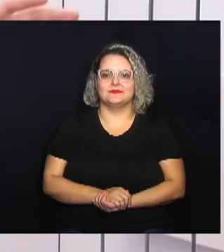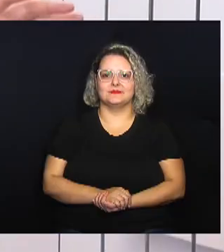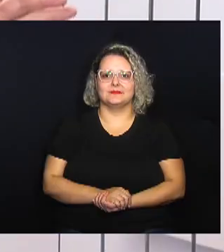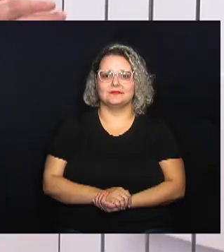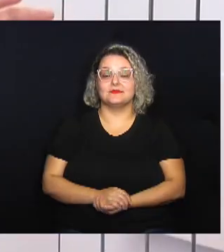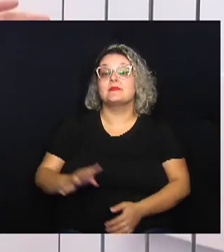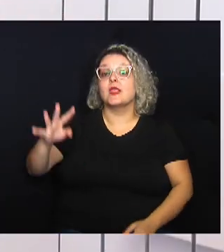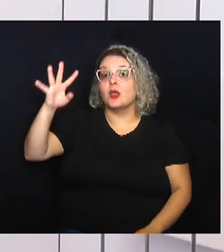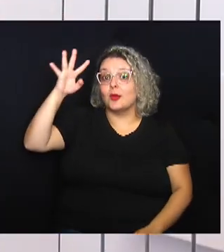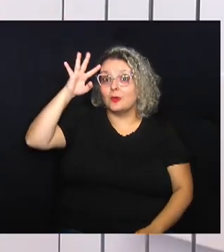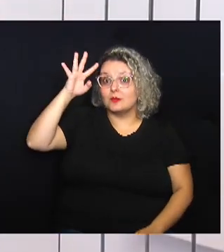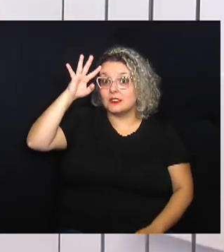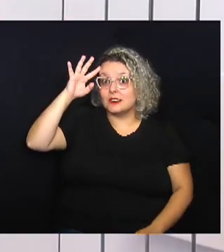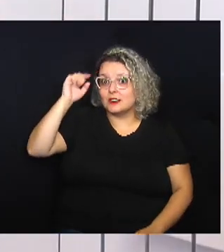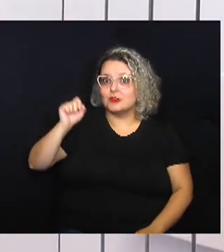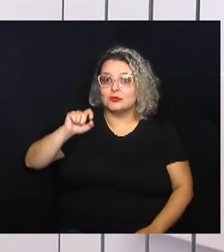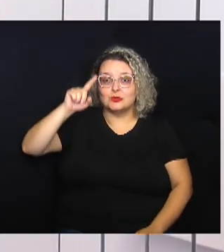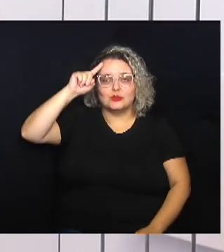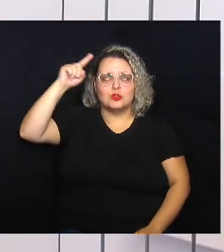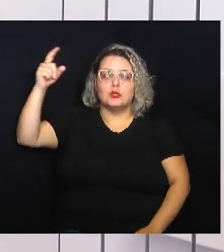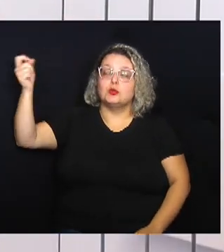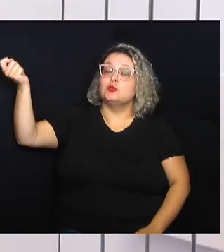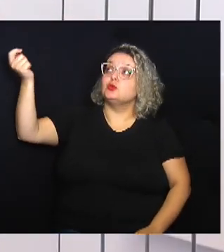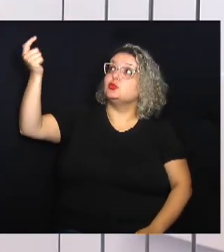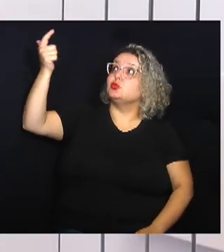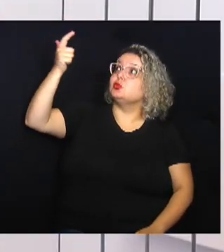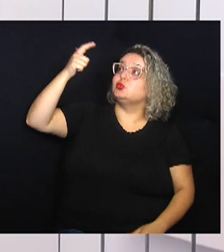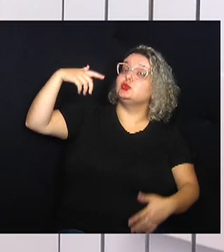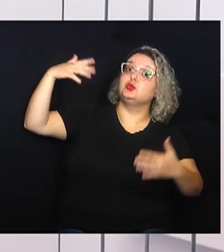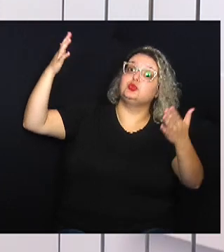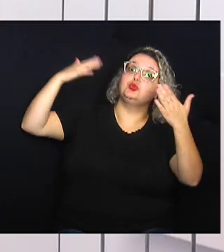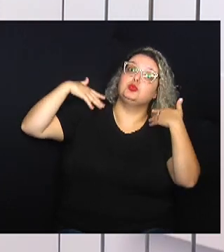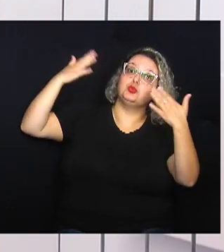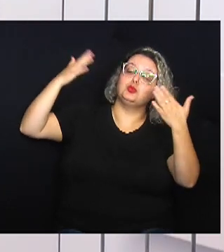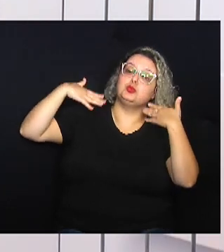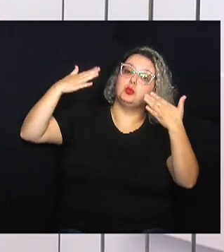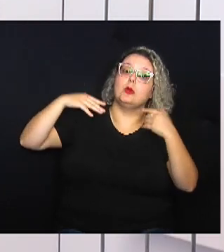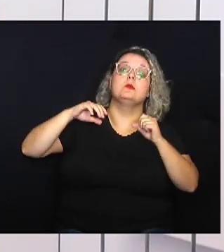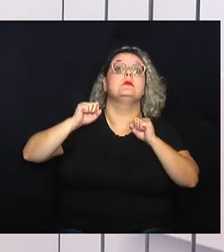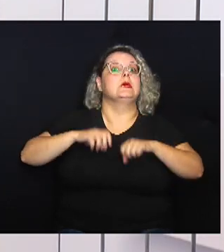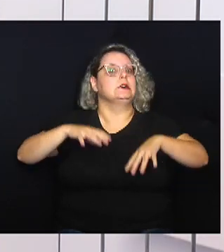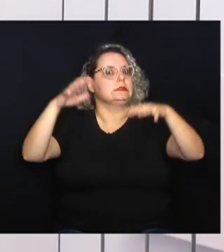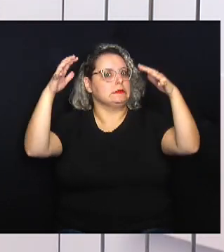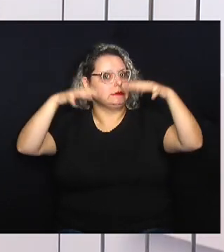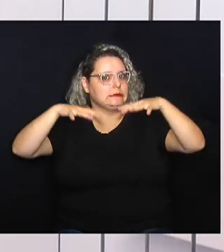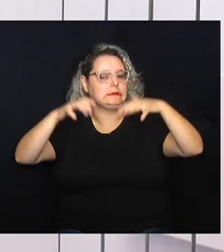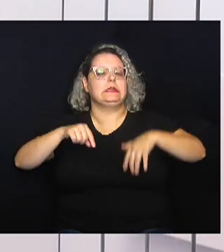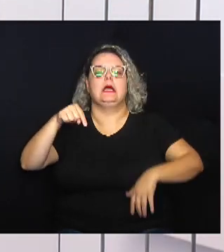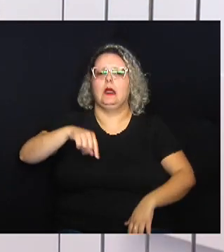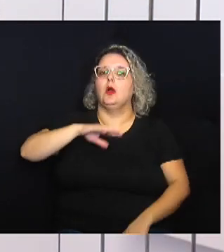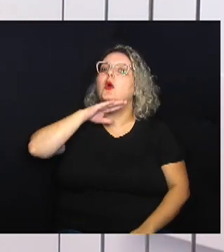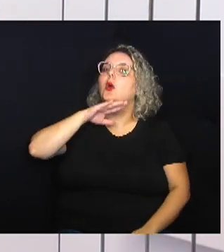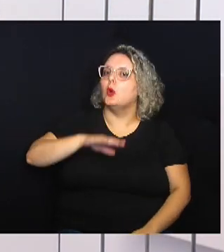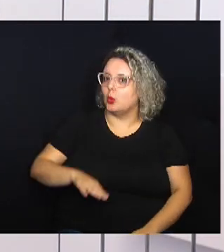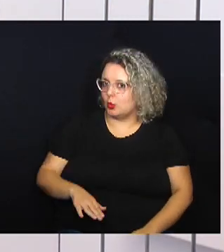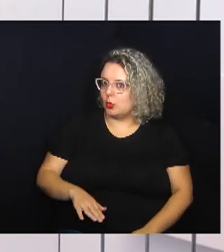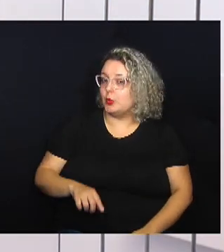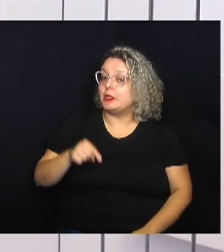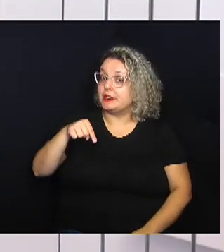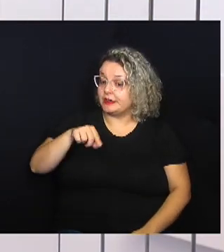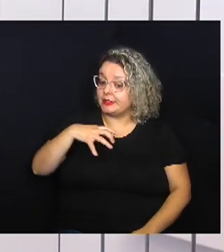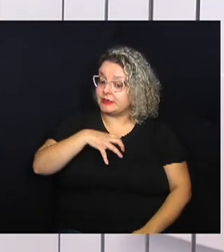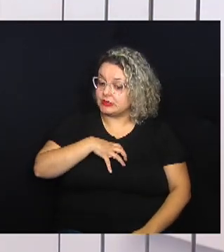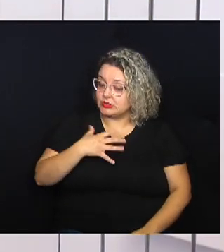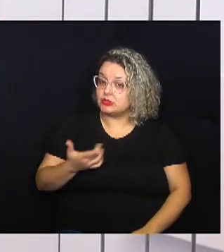quarta-feira em que o dia amanheceu ensolarado mas tem previsão de chuva para agora à tarde viu e esta condição